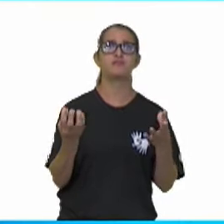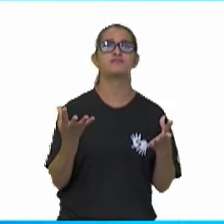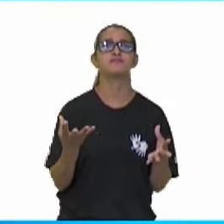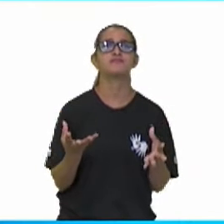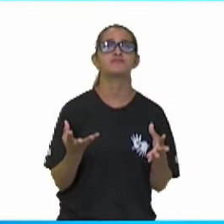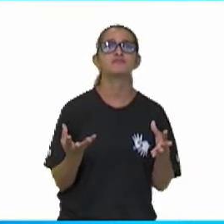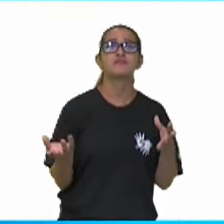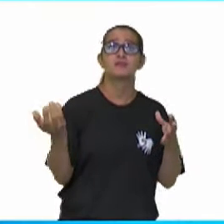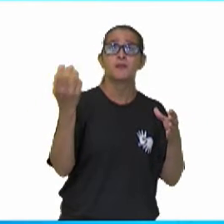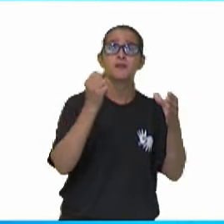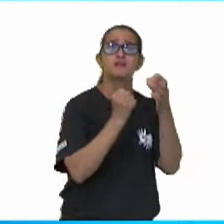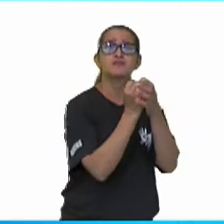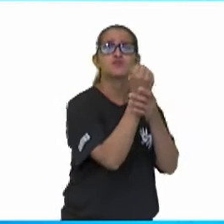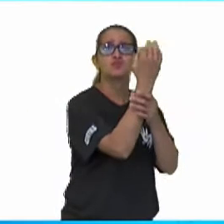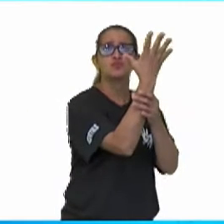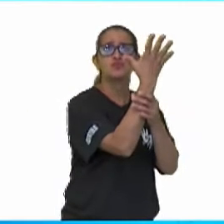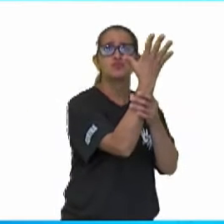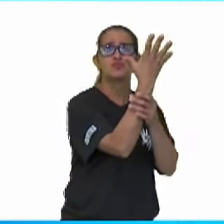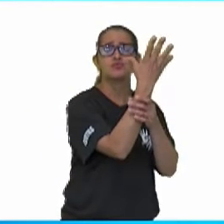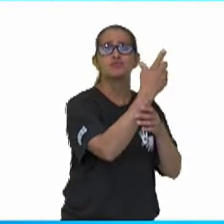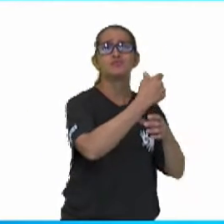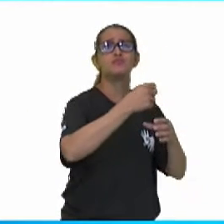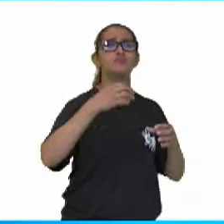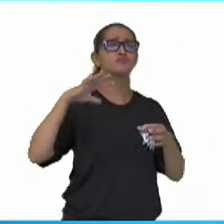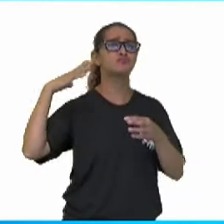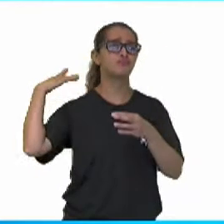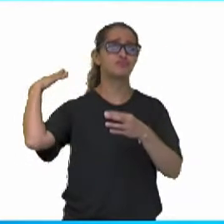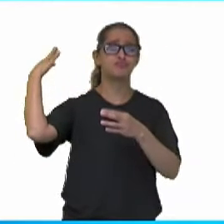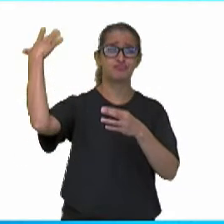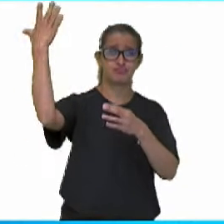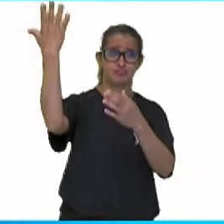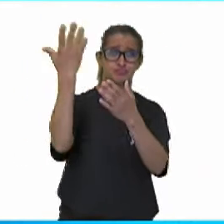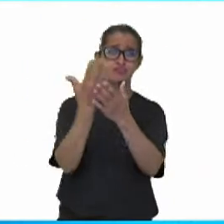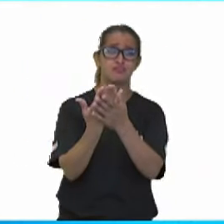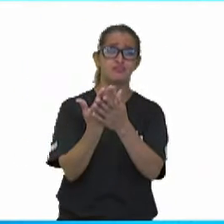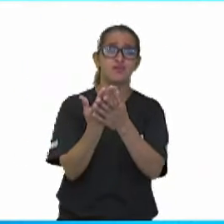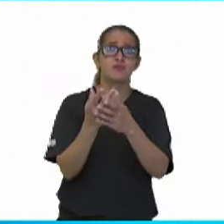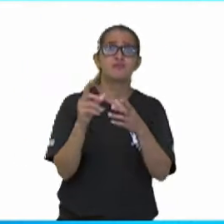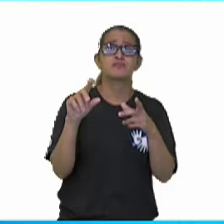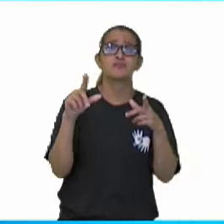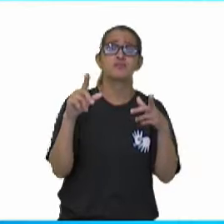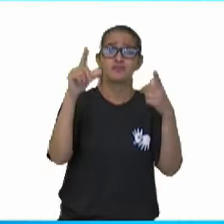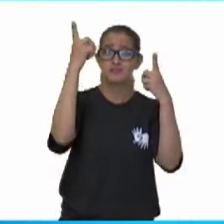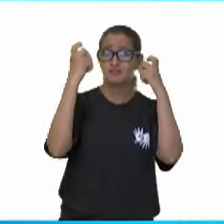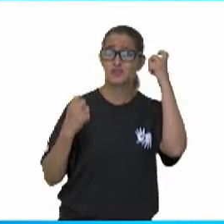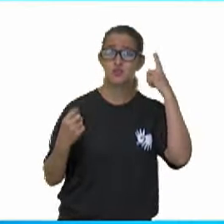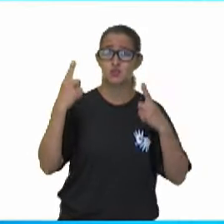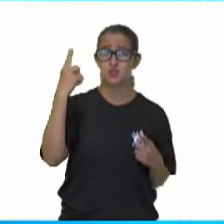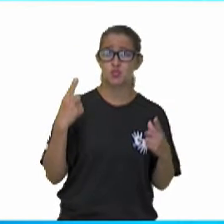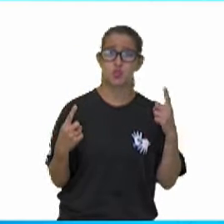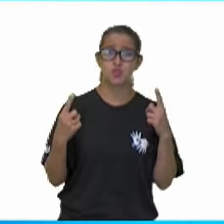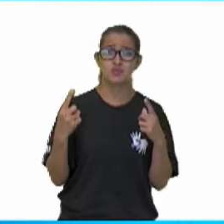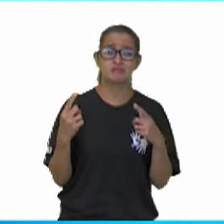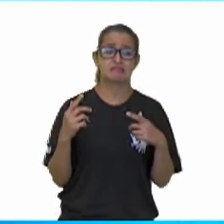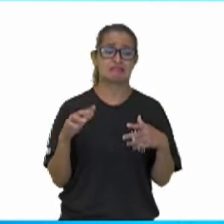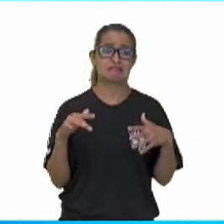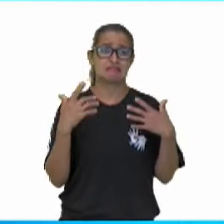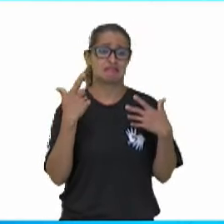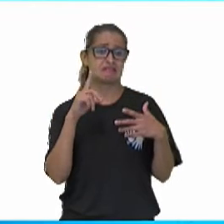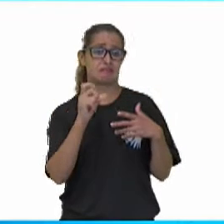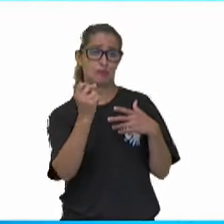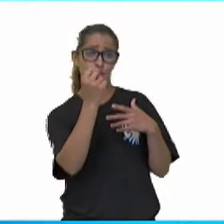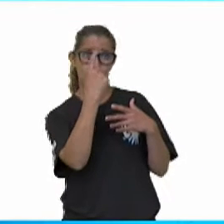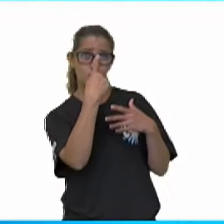Apesar de ter surgido em zonas marginais e como uma expressão de rebeldia através de letras combativas, o rap